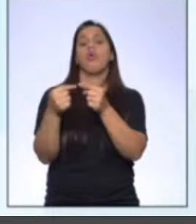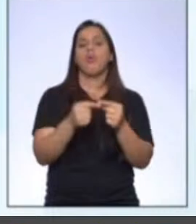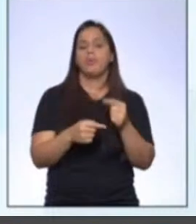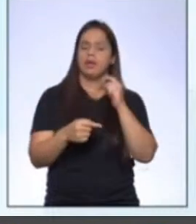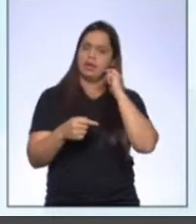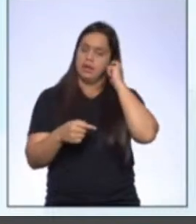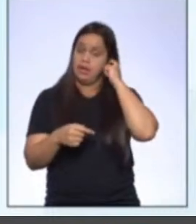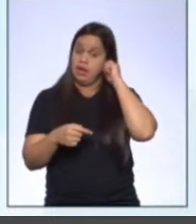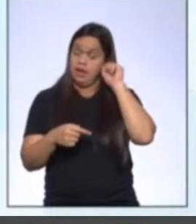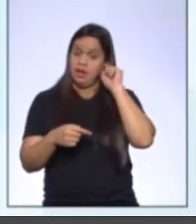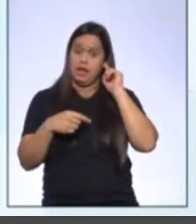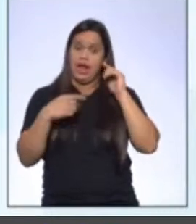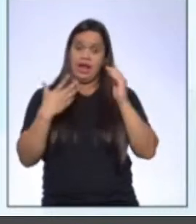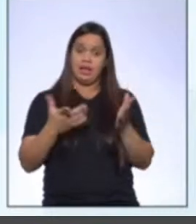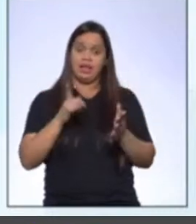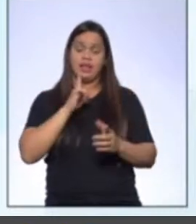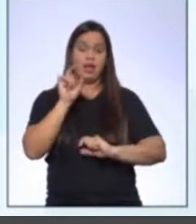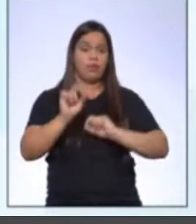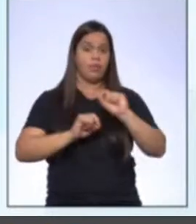nós temos